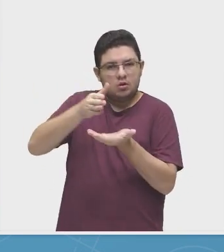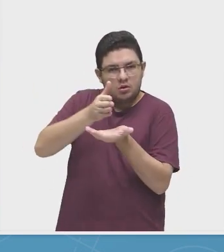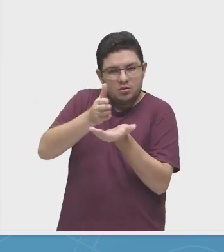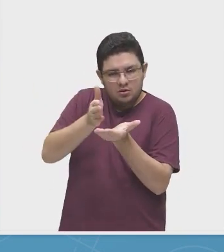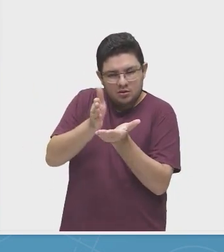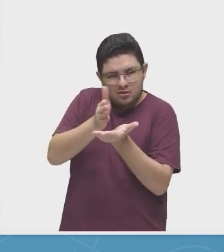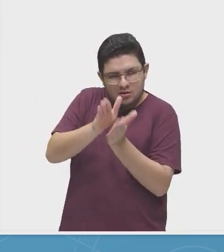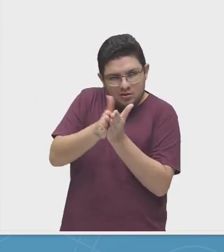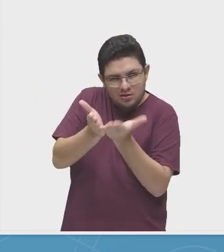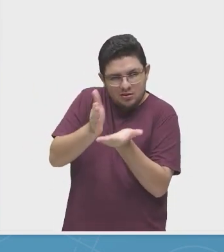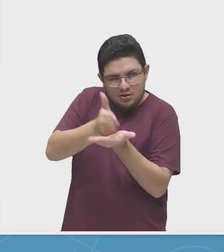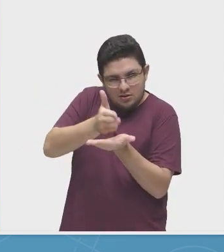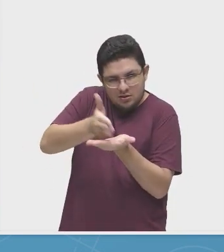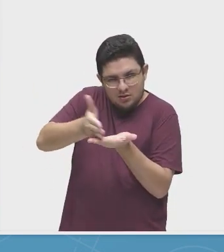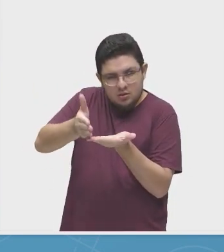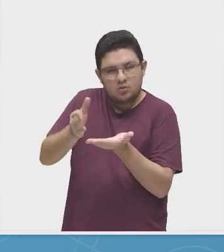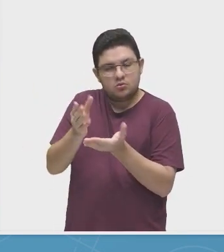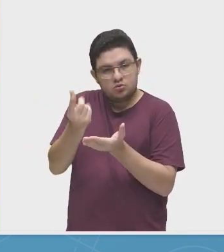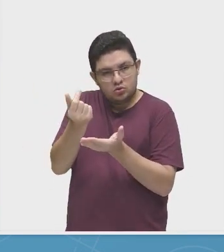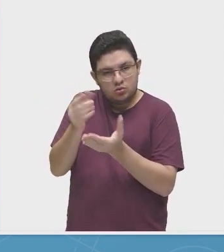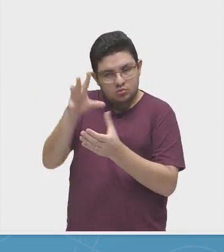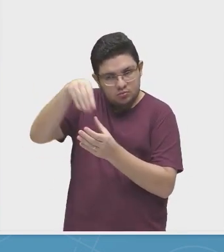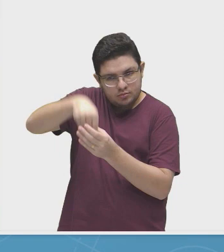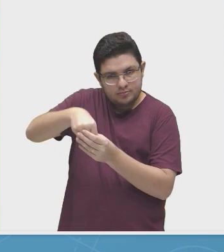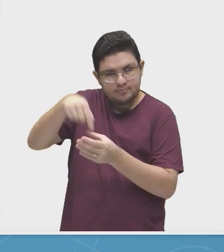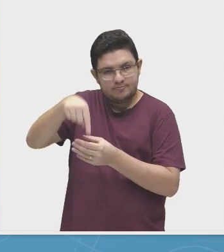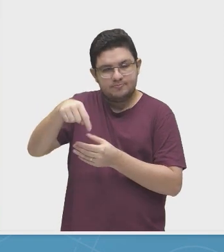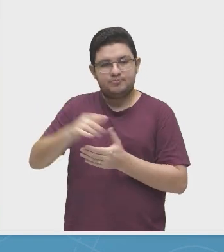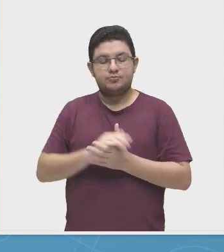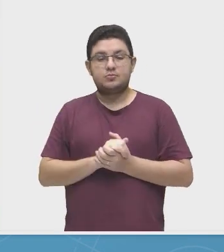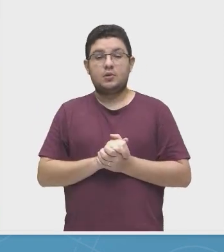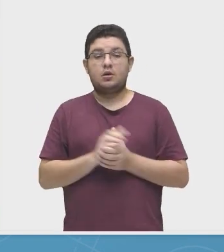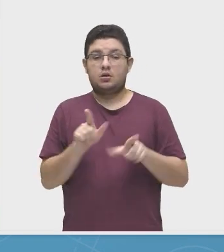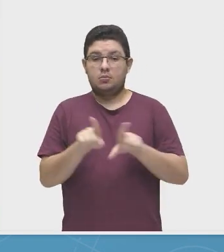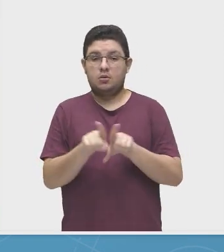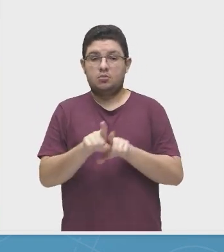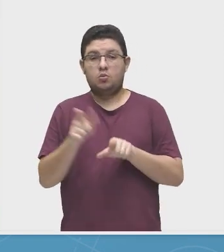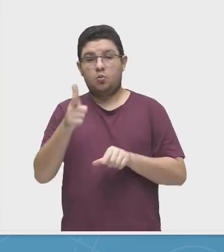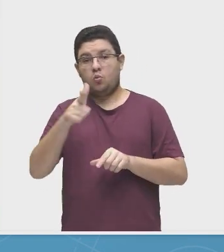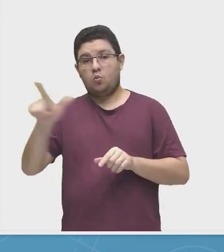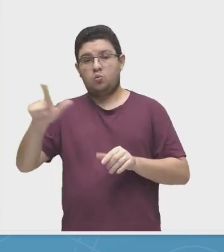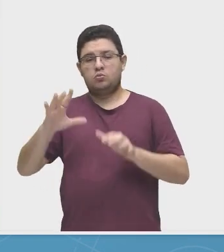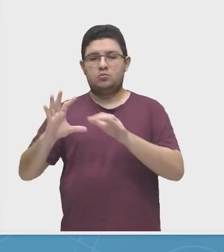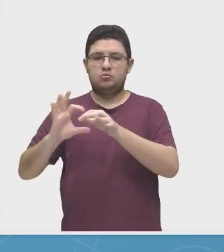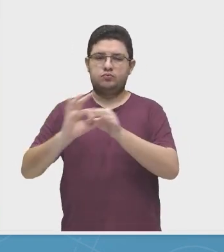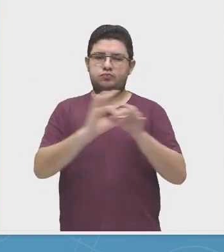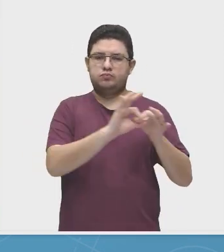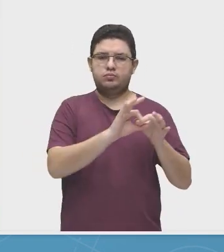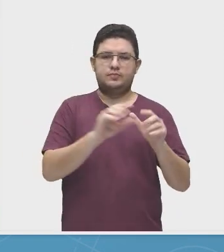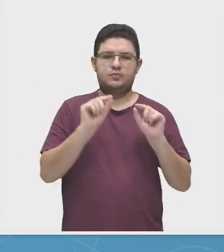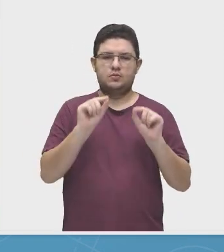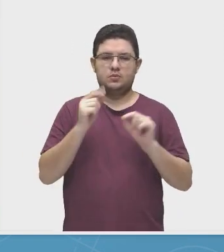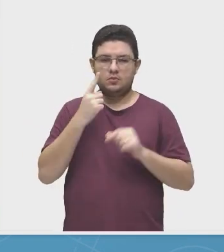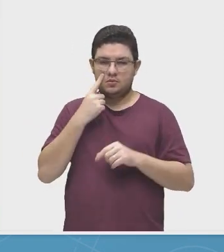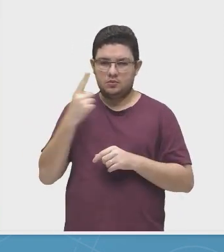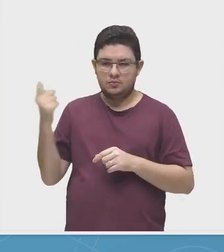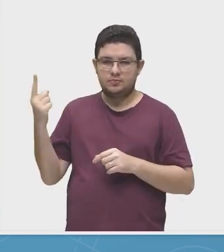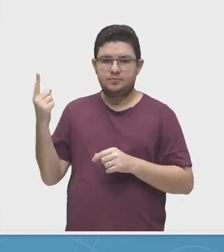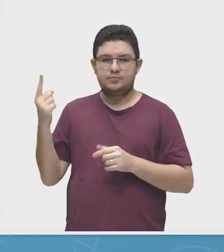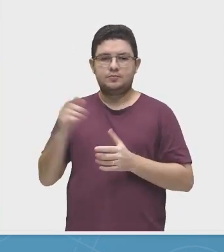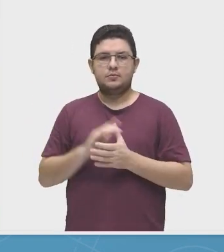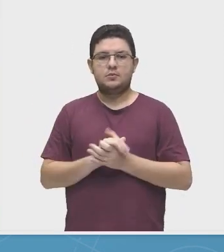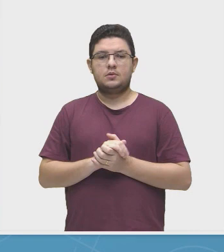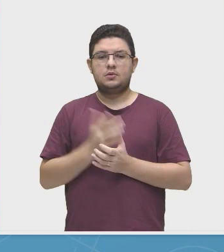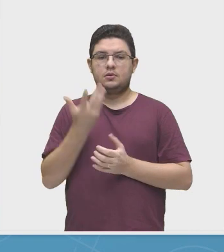uso. Kids are in the car. As crianças estão dentro do carro. Repare que as crianças estão dentro de um objeto,